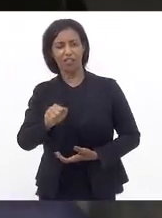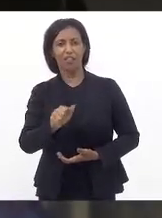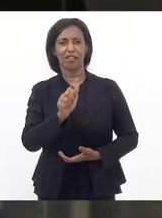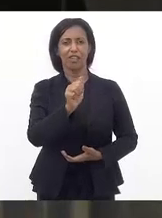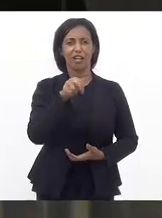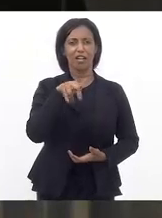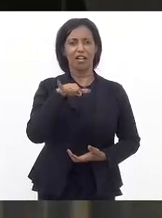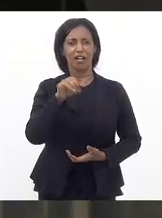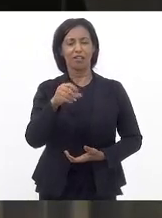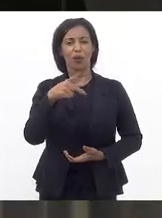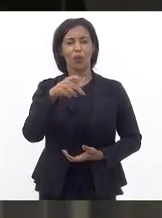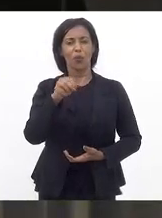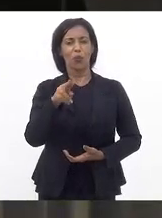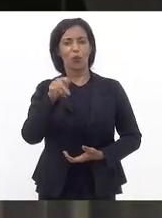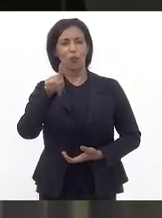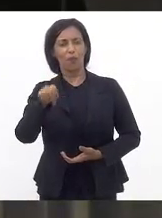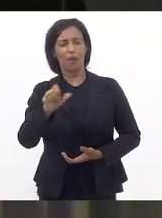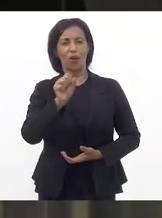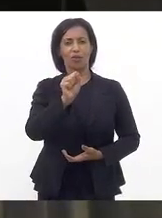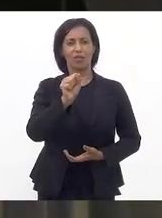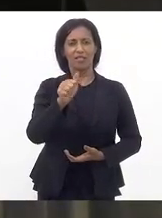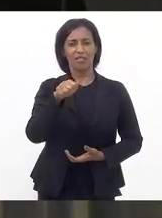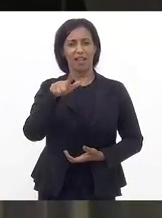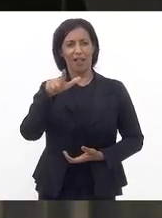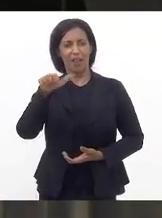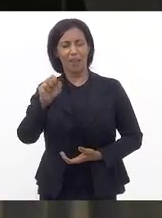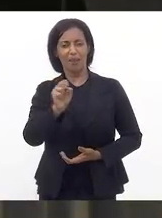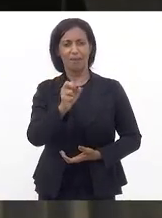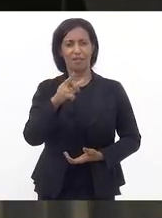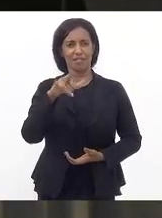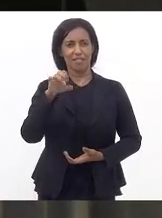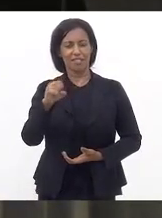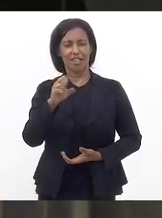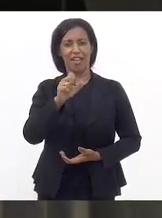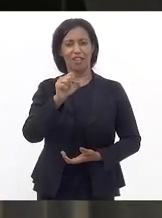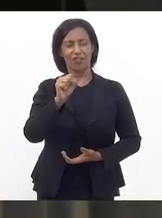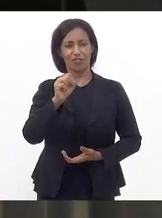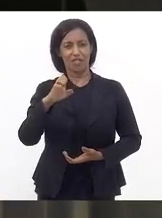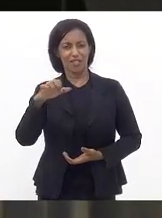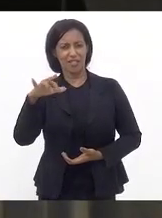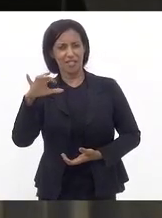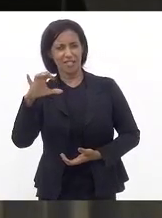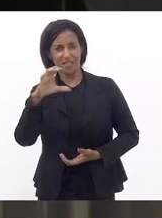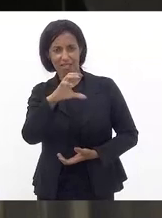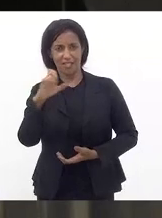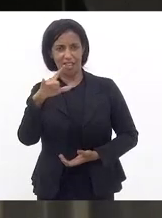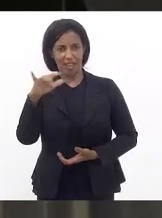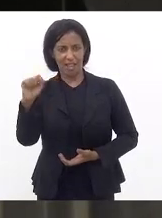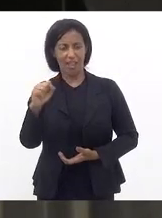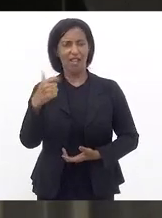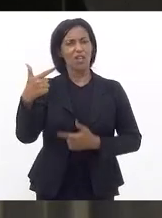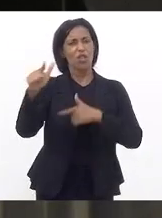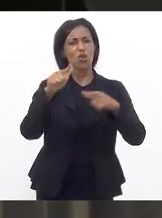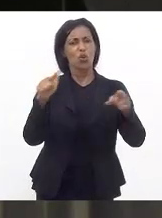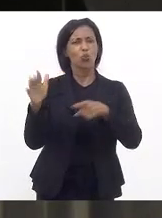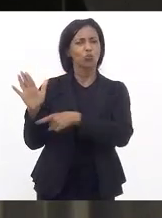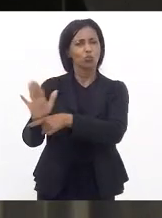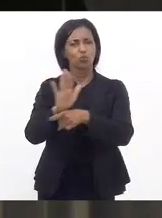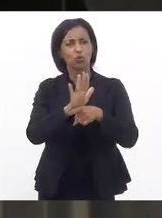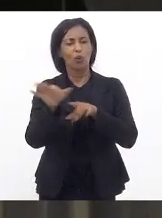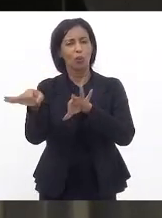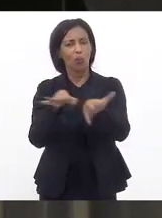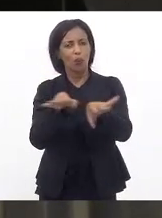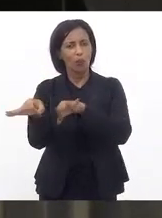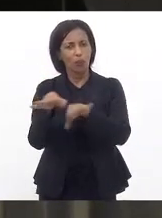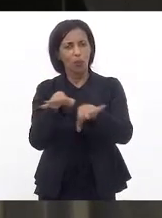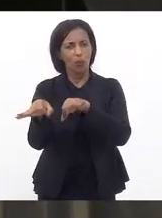Anderson Moraes poubel Salema Sérgio Fernandes Célia Jordão e tantos outros que colaboraram para que